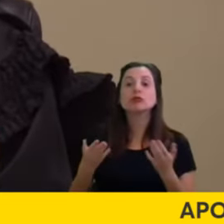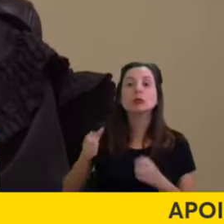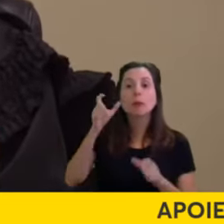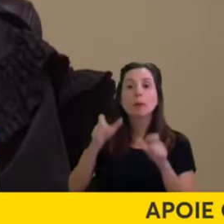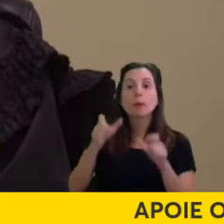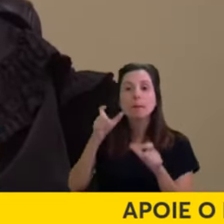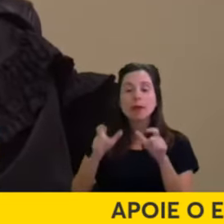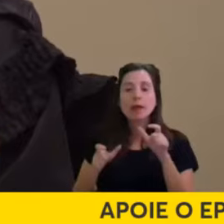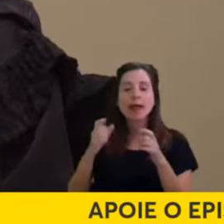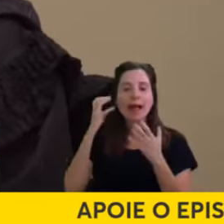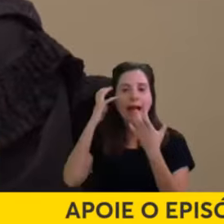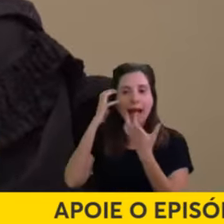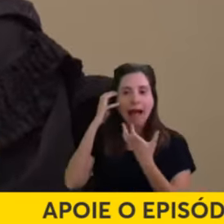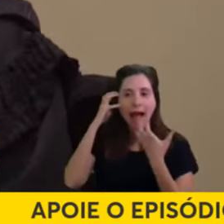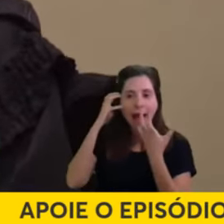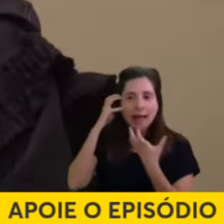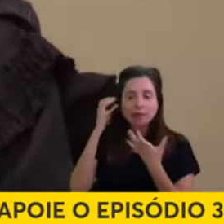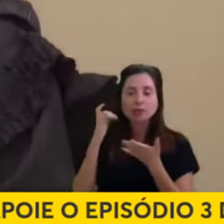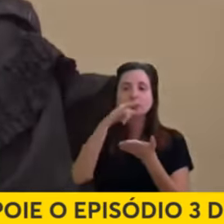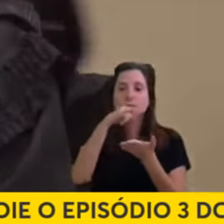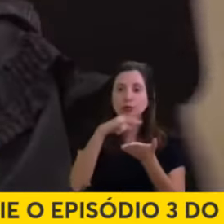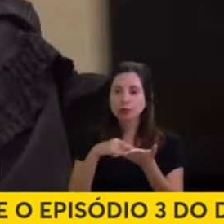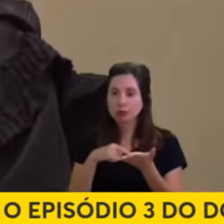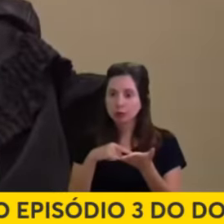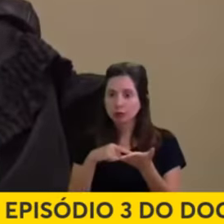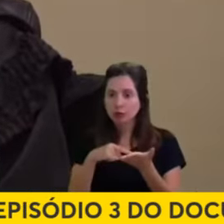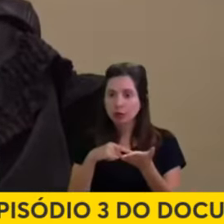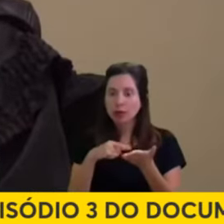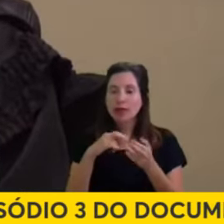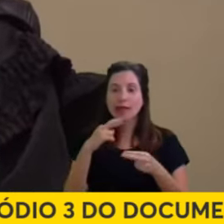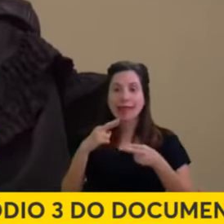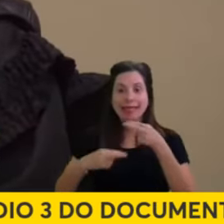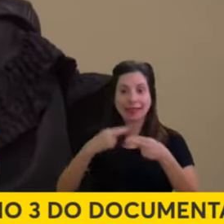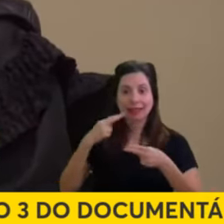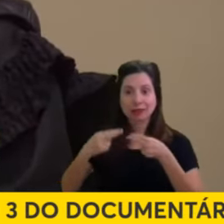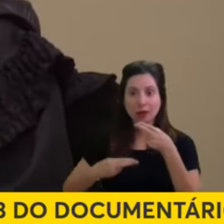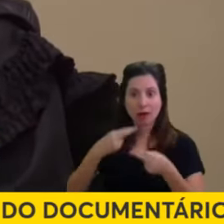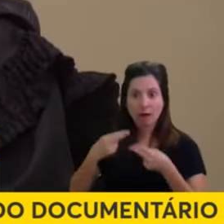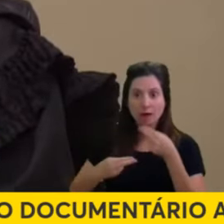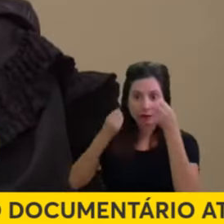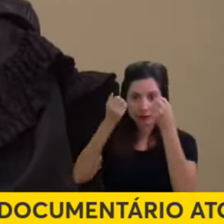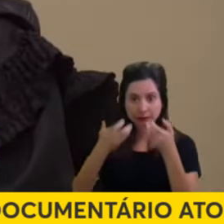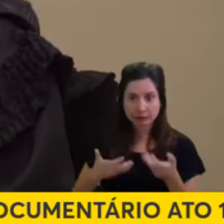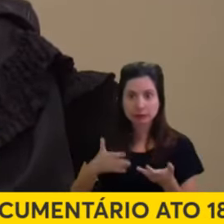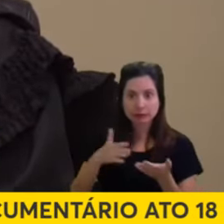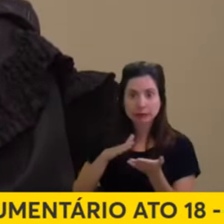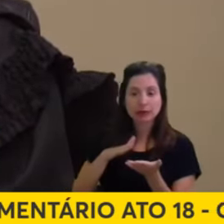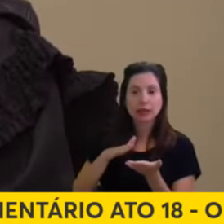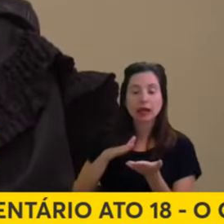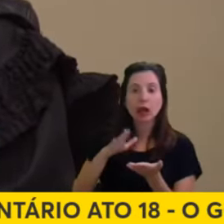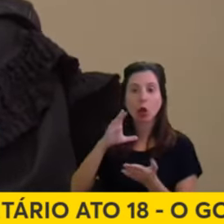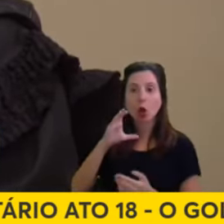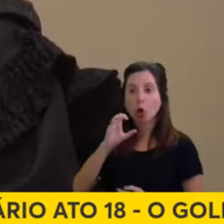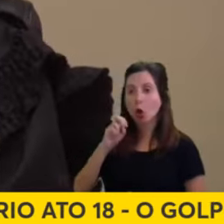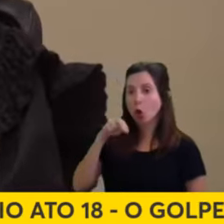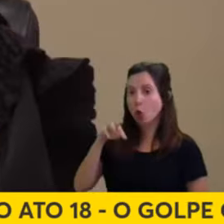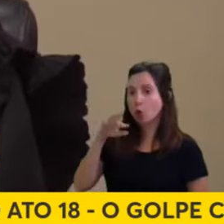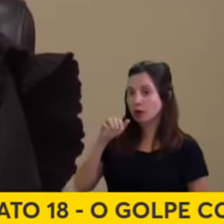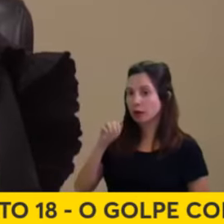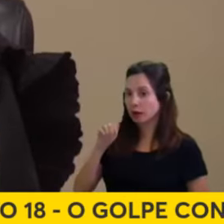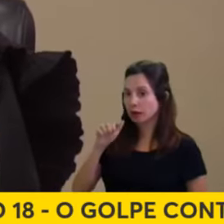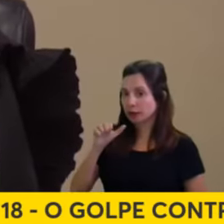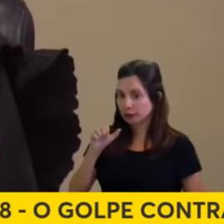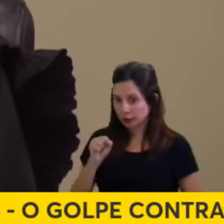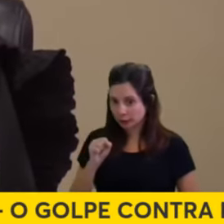rádios e no documento seguinte relatório da prestação de contas vem o dossiê igreja dos